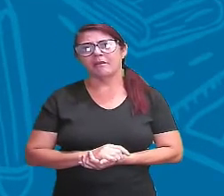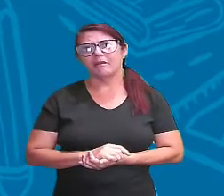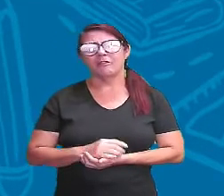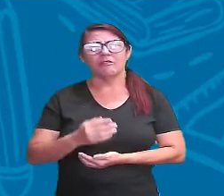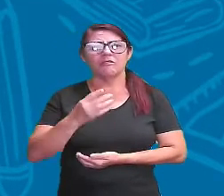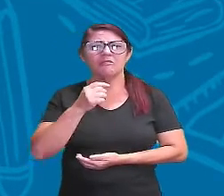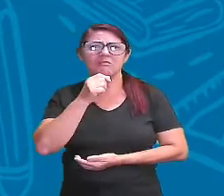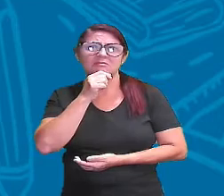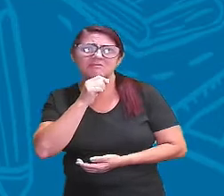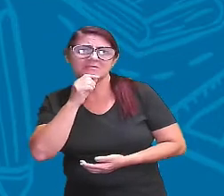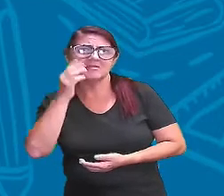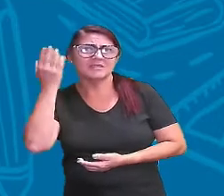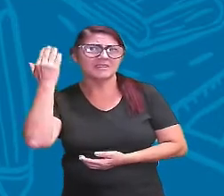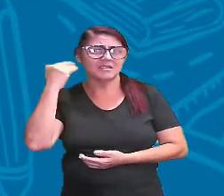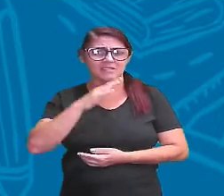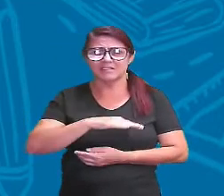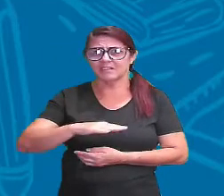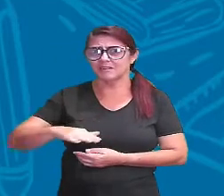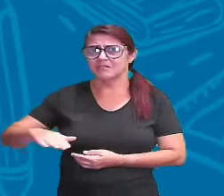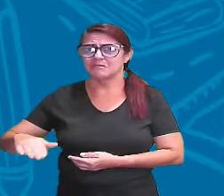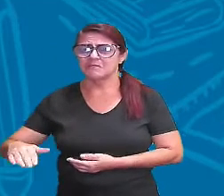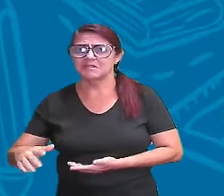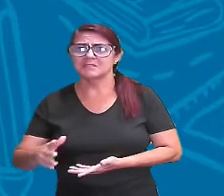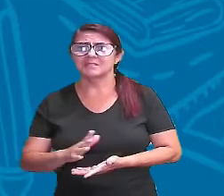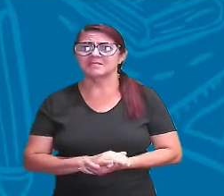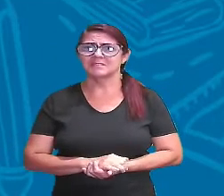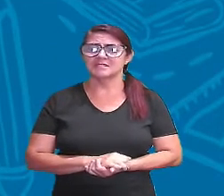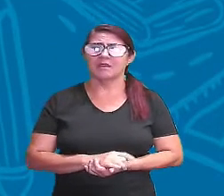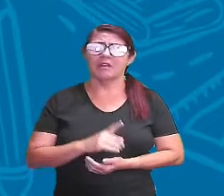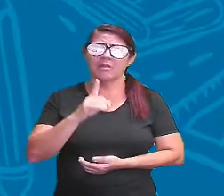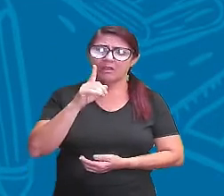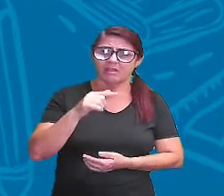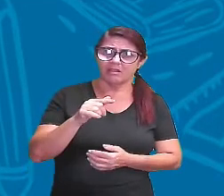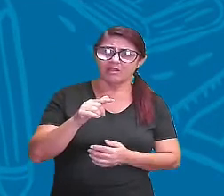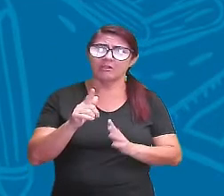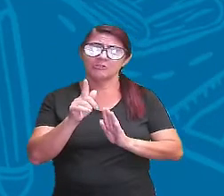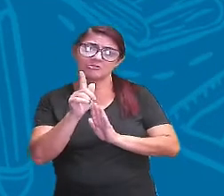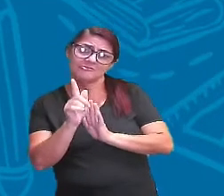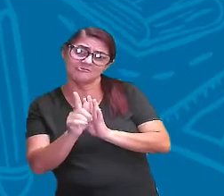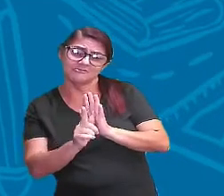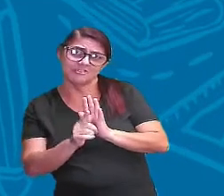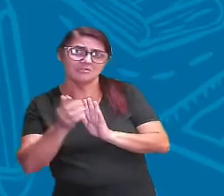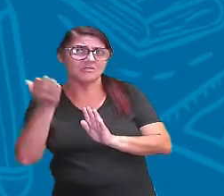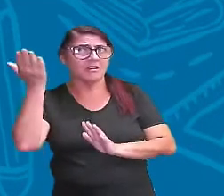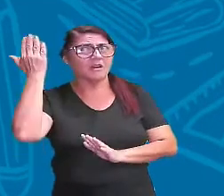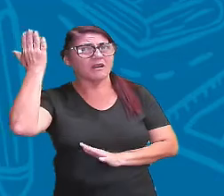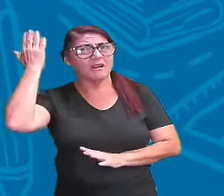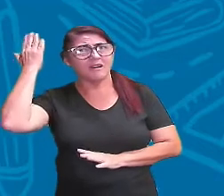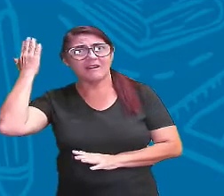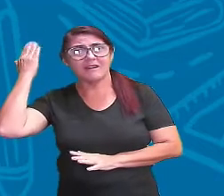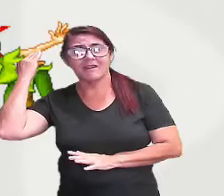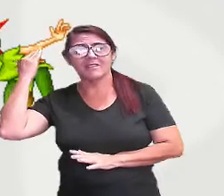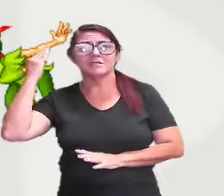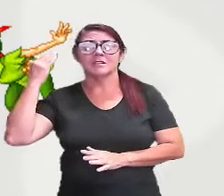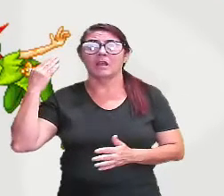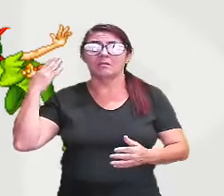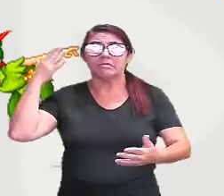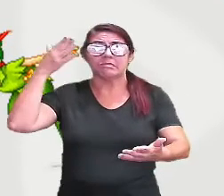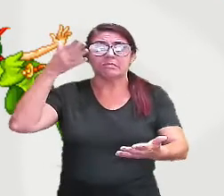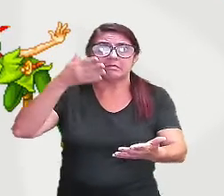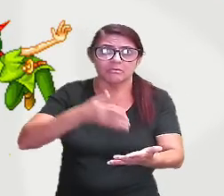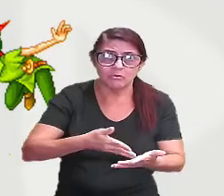velhos conhecidos da infância, tá? São gêneros medievais que ainda fazem muito